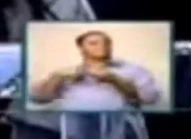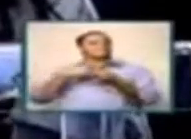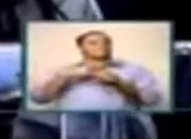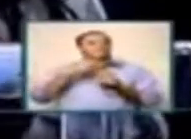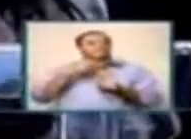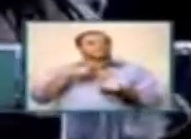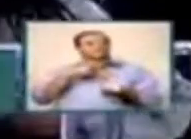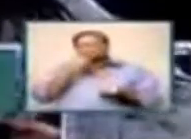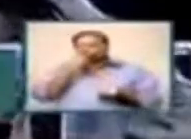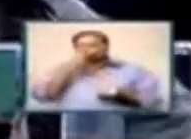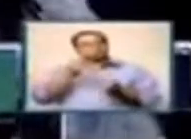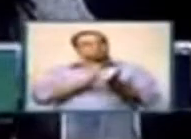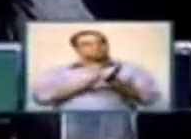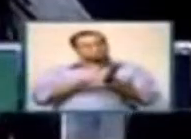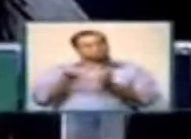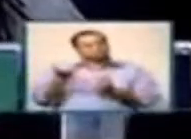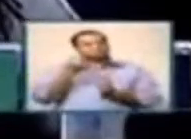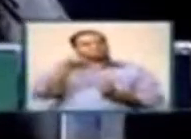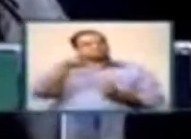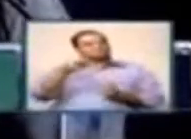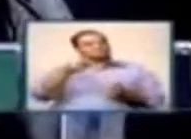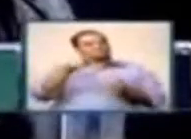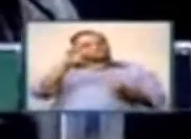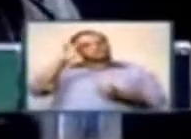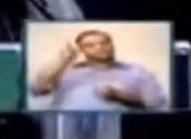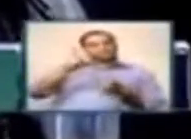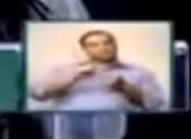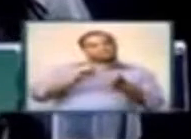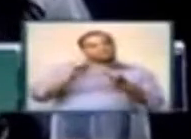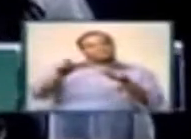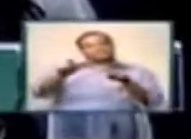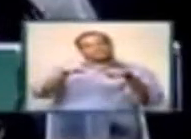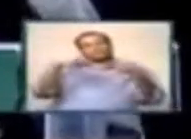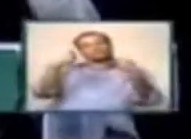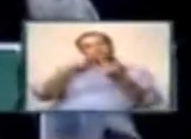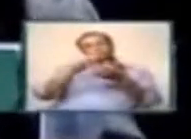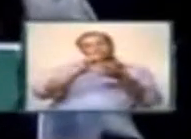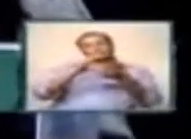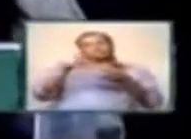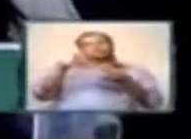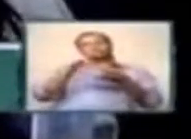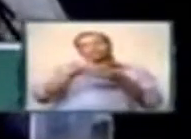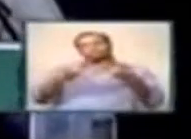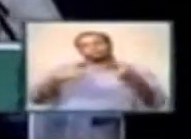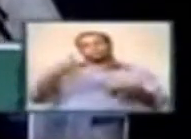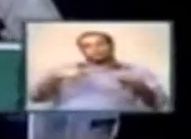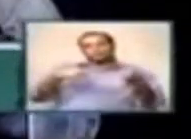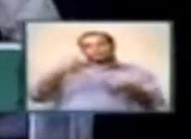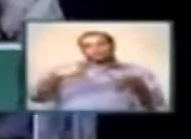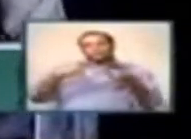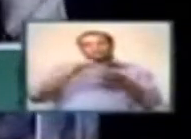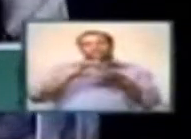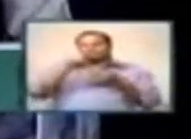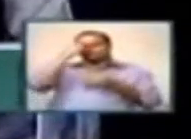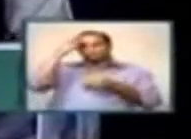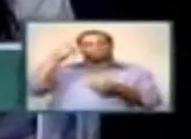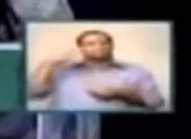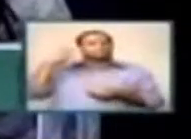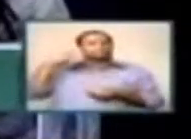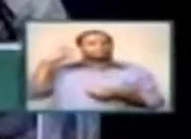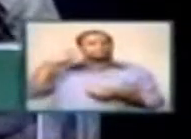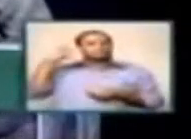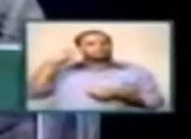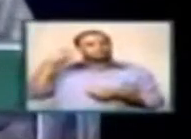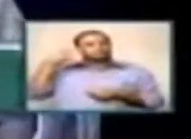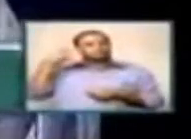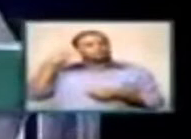sua iniciativa de convocação dessa audiência pública, que está permitindo que a pluralidade de vozes que